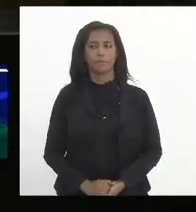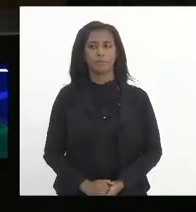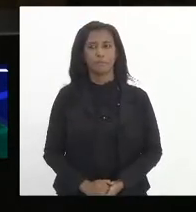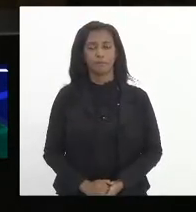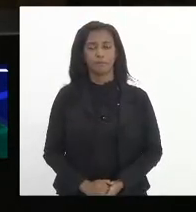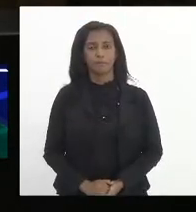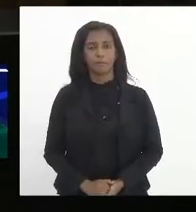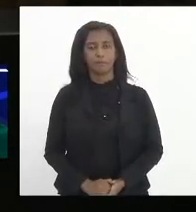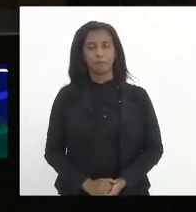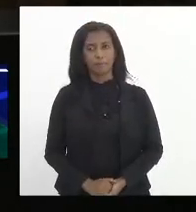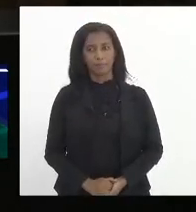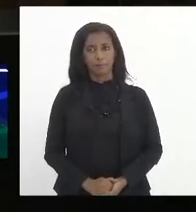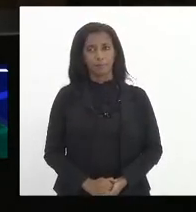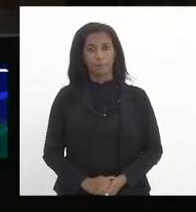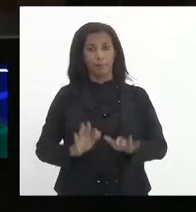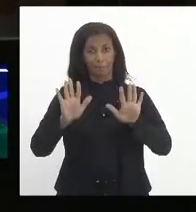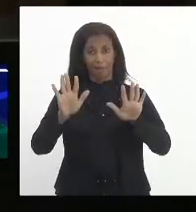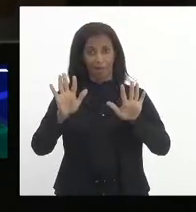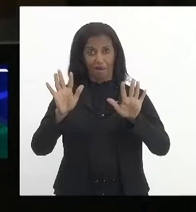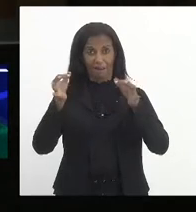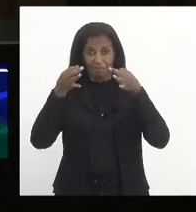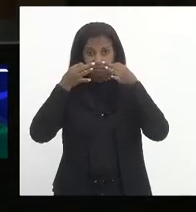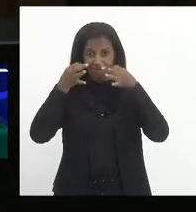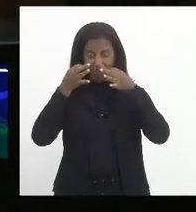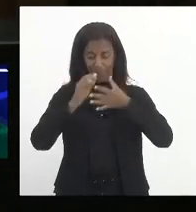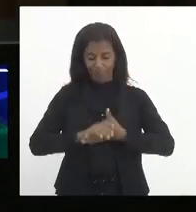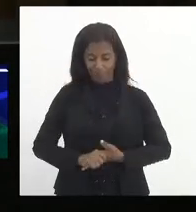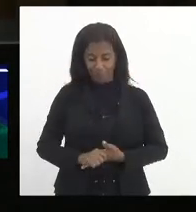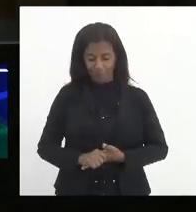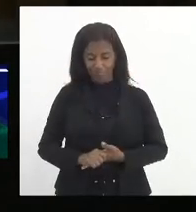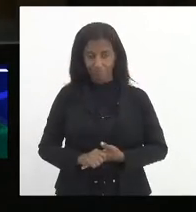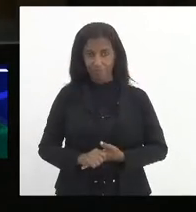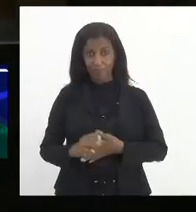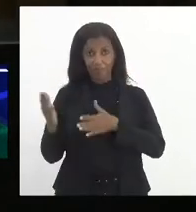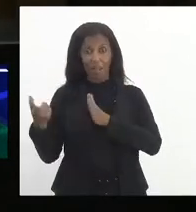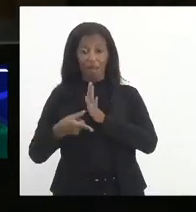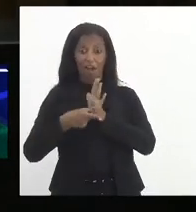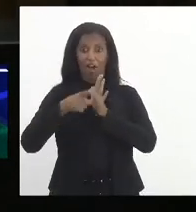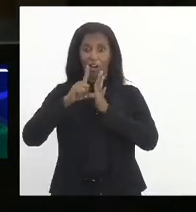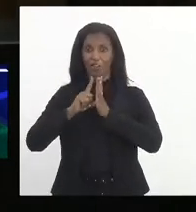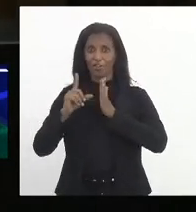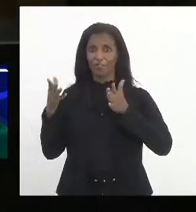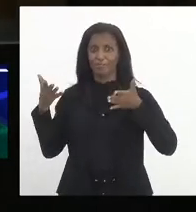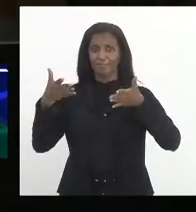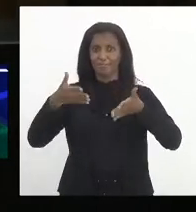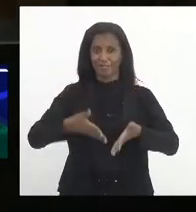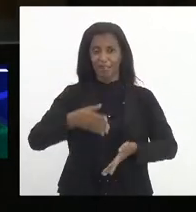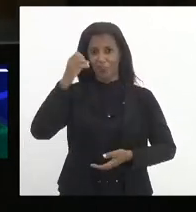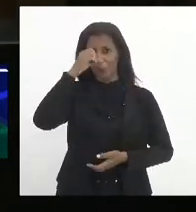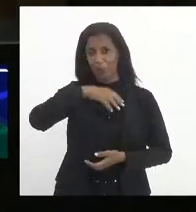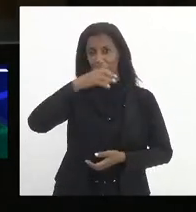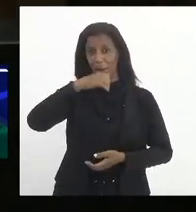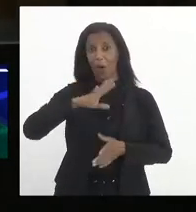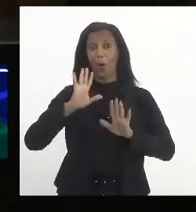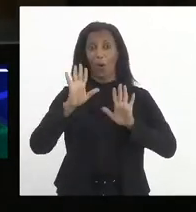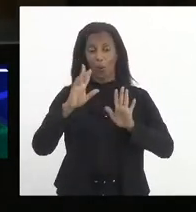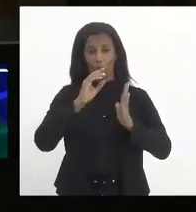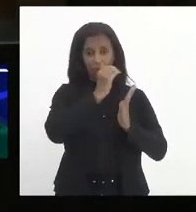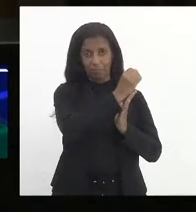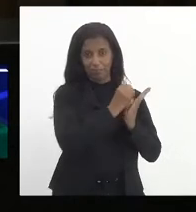o maxixe atenção antes de chegar nesse absurdo o documento diz o